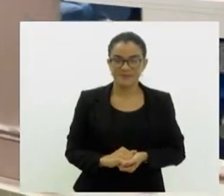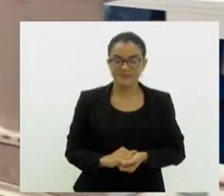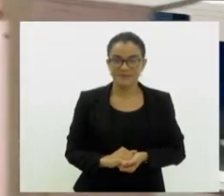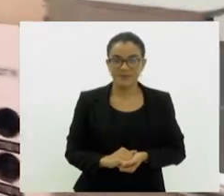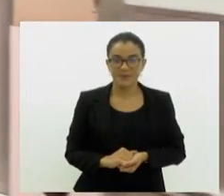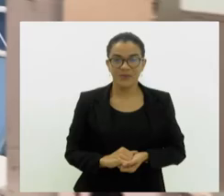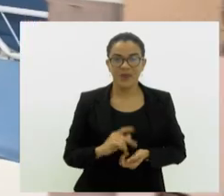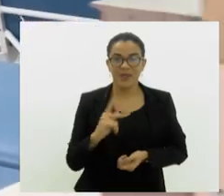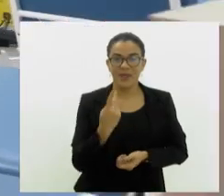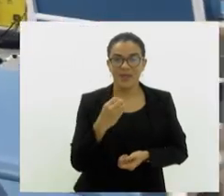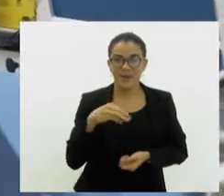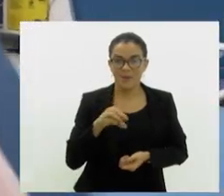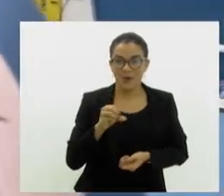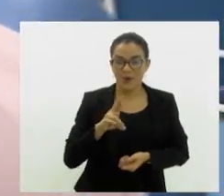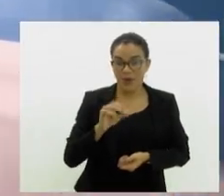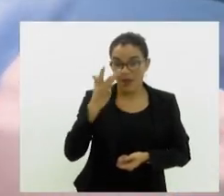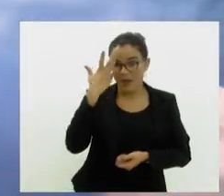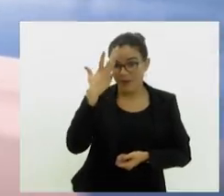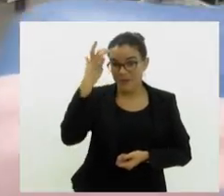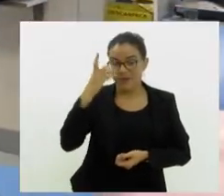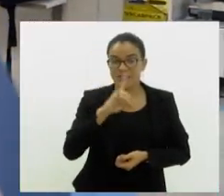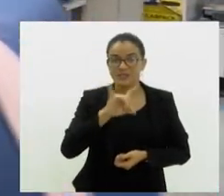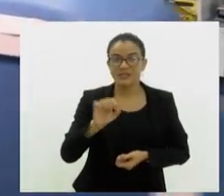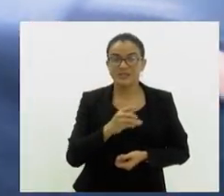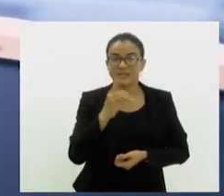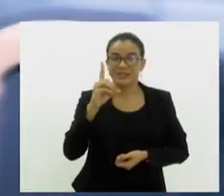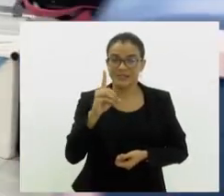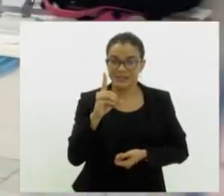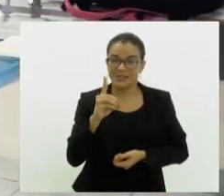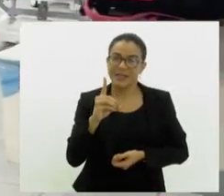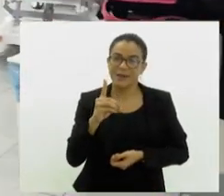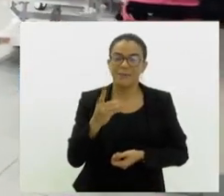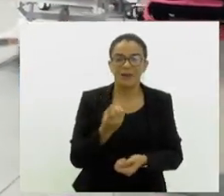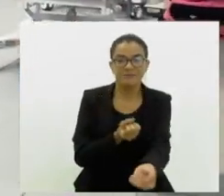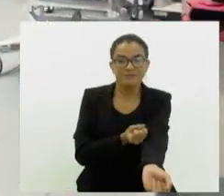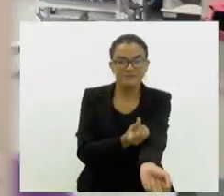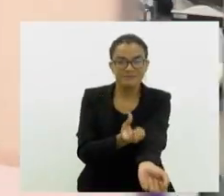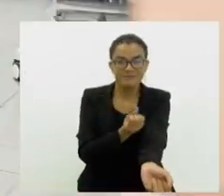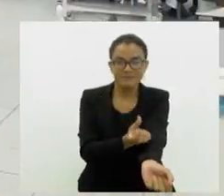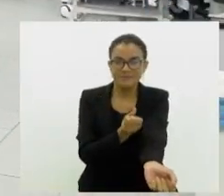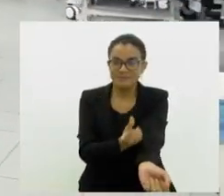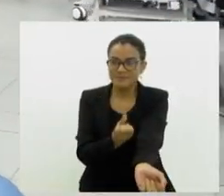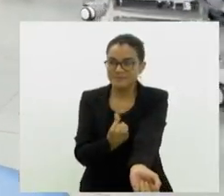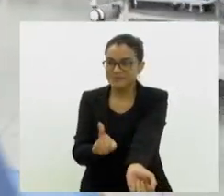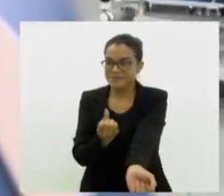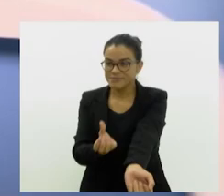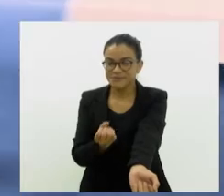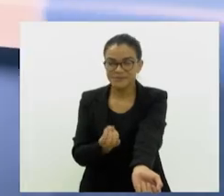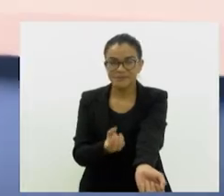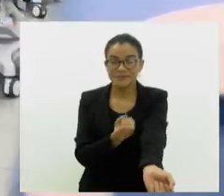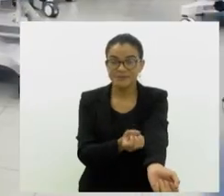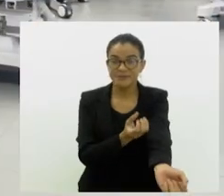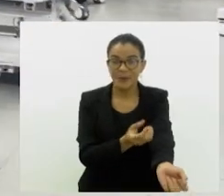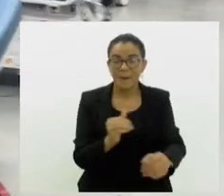O Hemorrio realiza amanhã o Dia D de arrecadação de sangue. A corrente de solidariedade vai